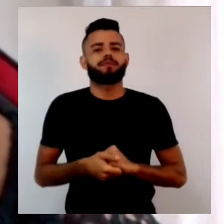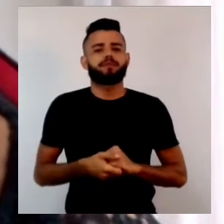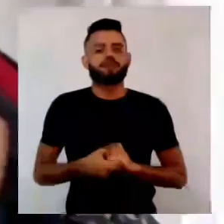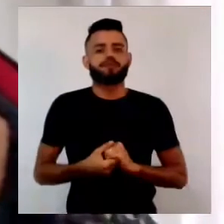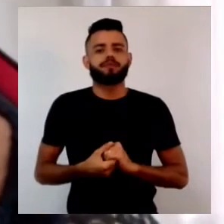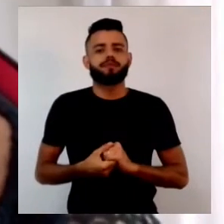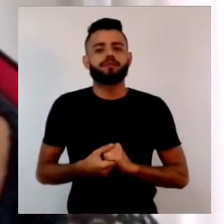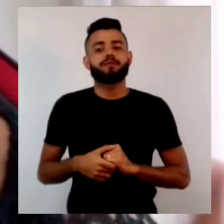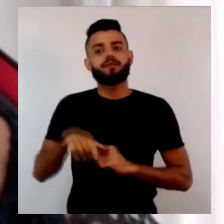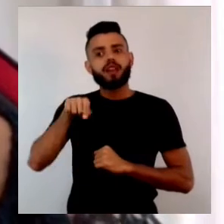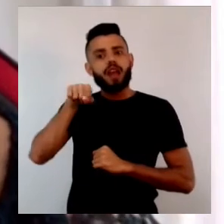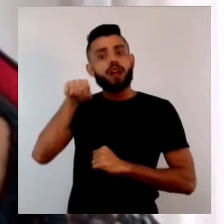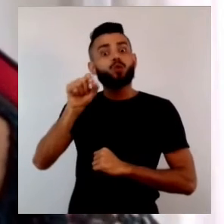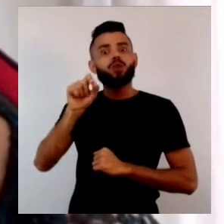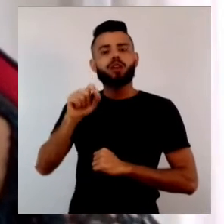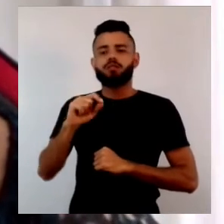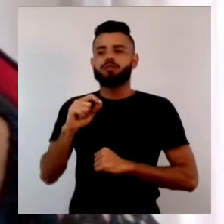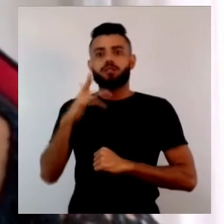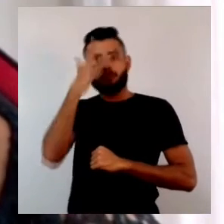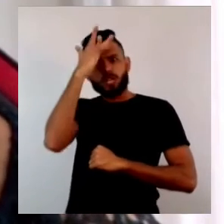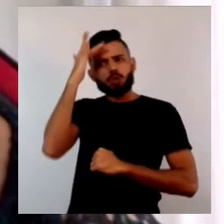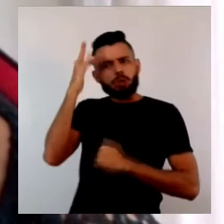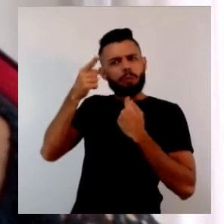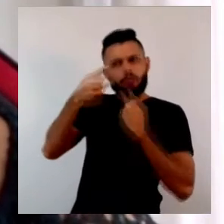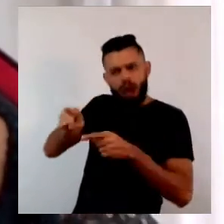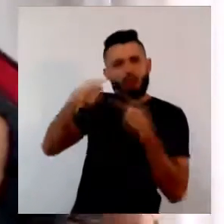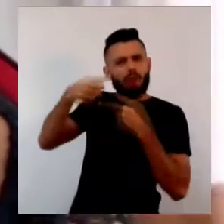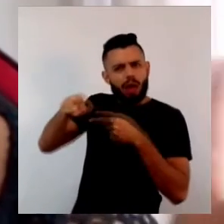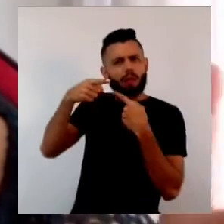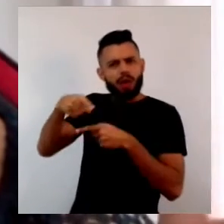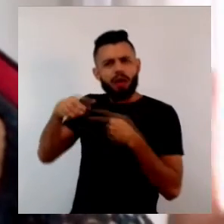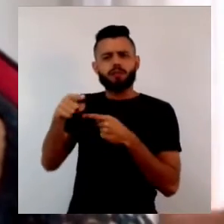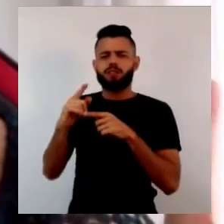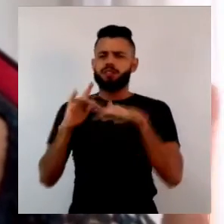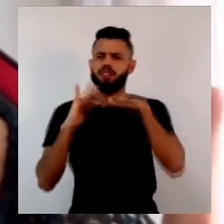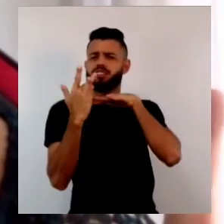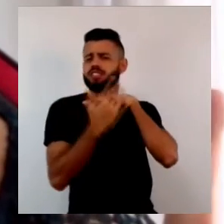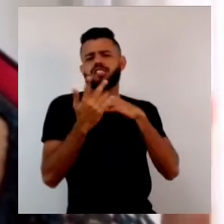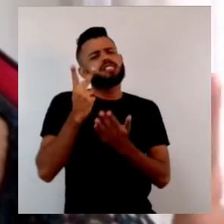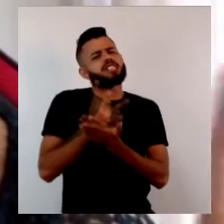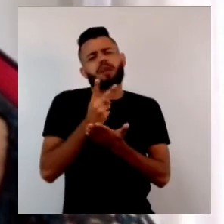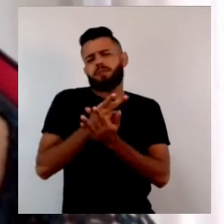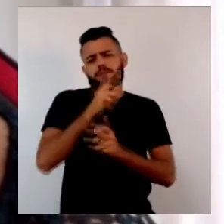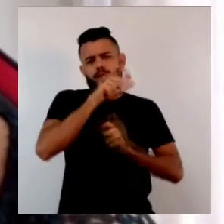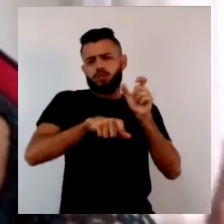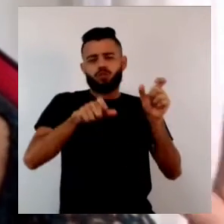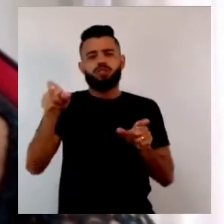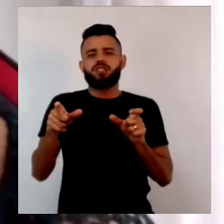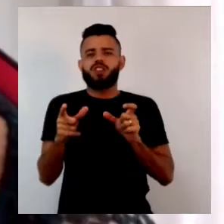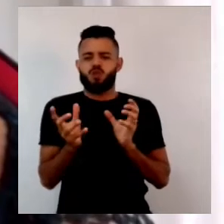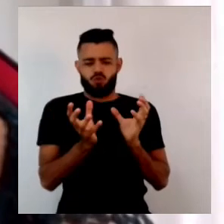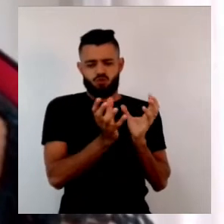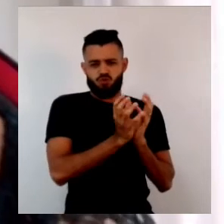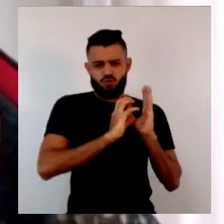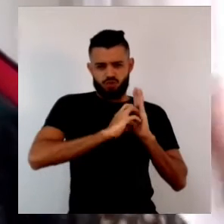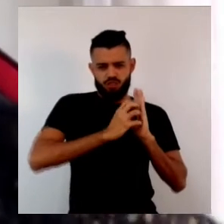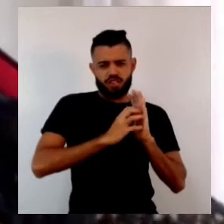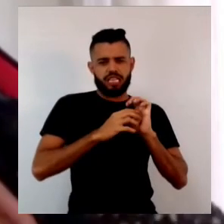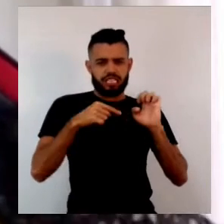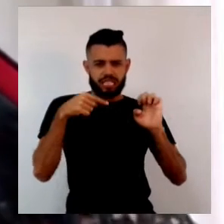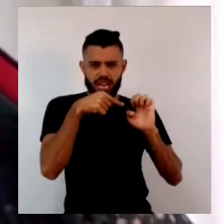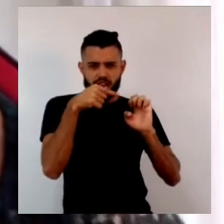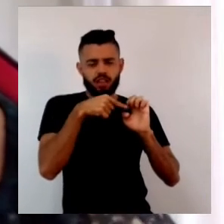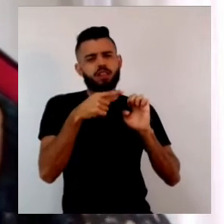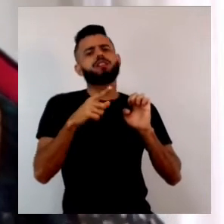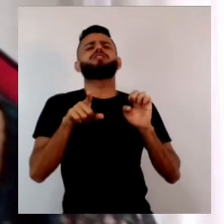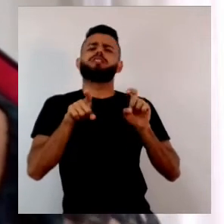atacada nas redes pelos mesmos, são sempre os mesmos de sempre, né? Não que a esquerda não tenha também os seus bots e os seus ataques, é que hoje